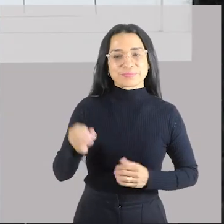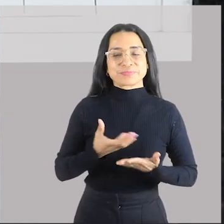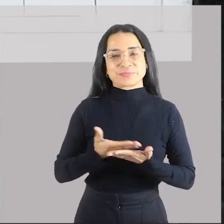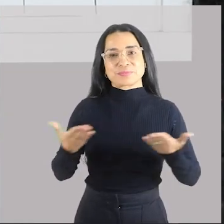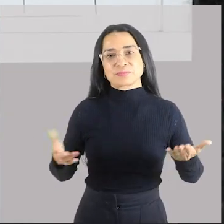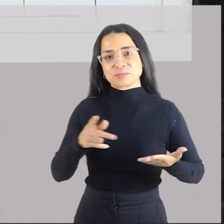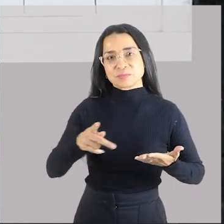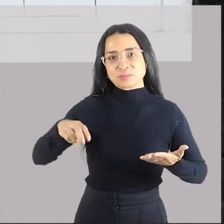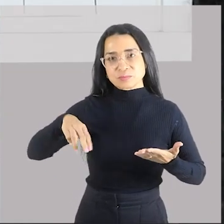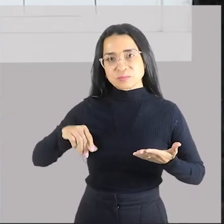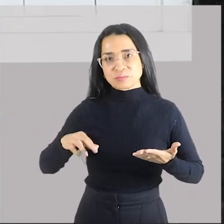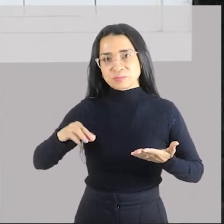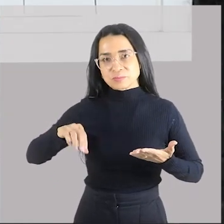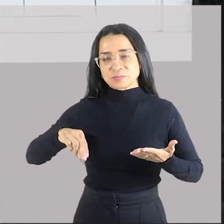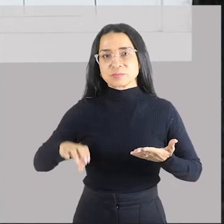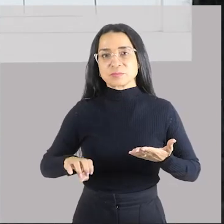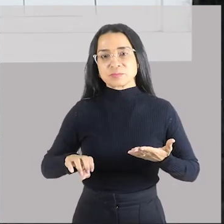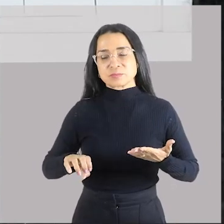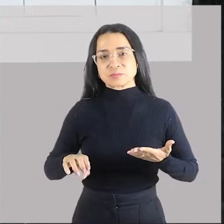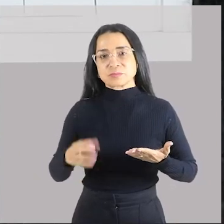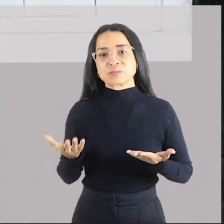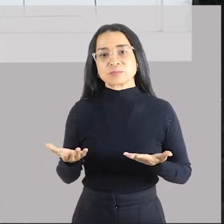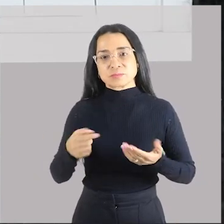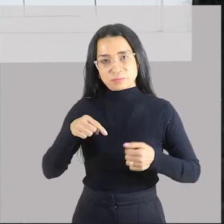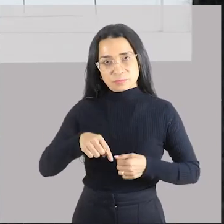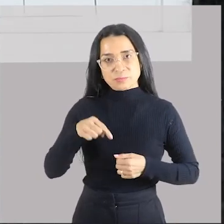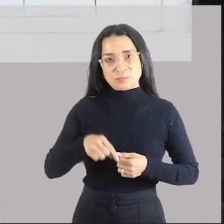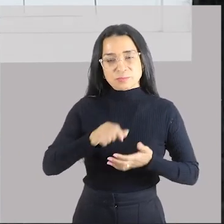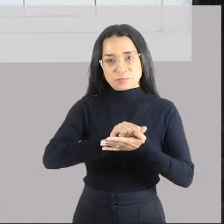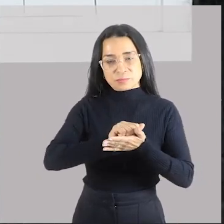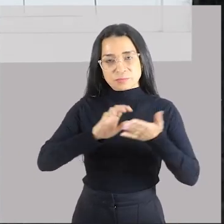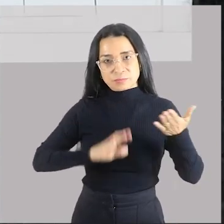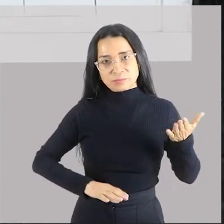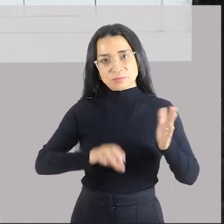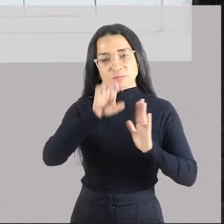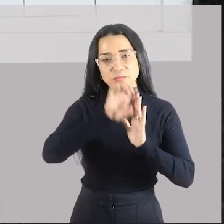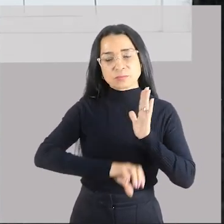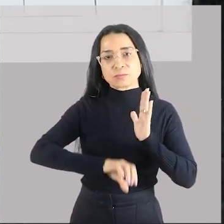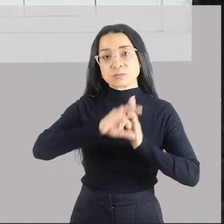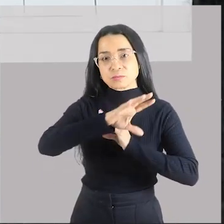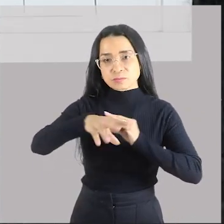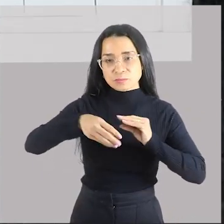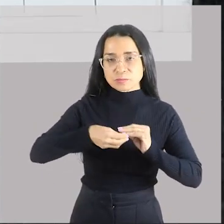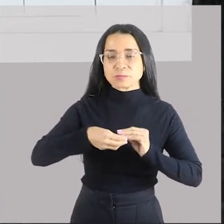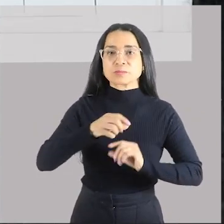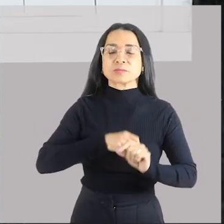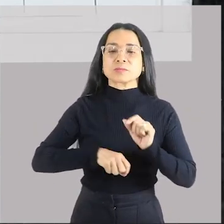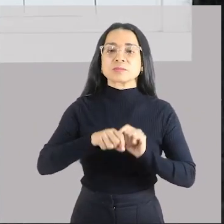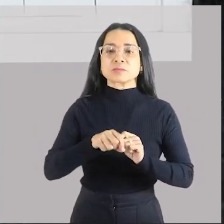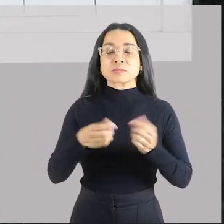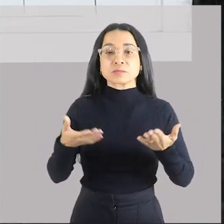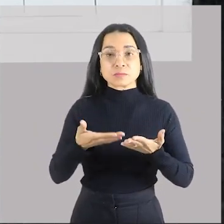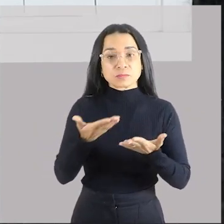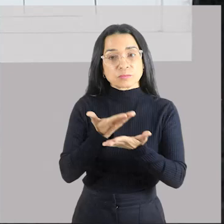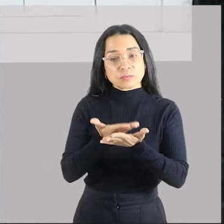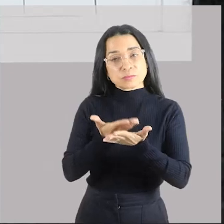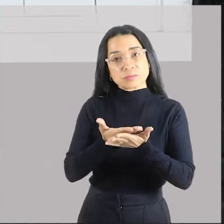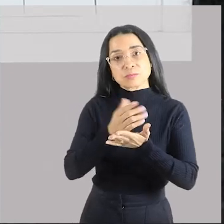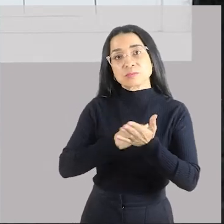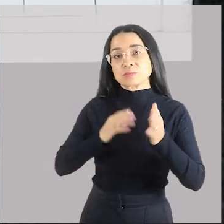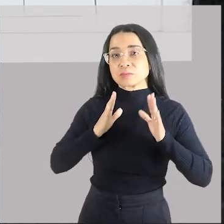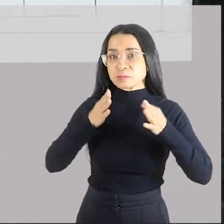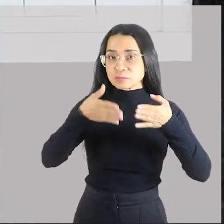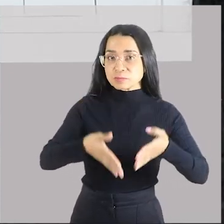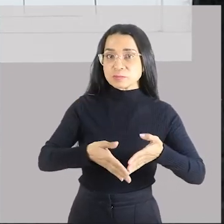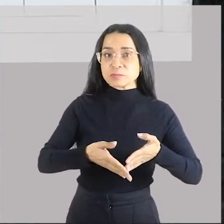Olá pessoal, aqui é o professor Maroni Beckman. Estamos aqui nas atividades curriculares complementares. Hoje uma aula direcionada para os